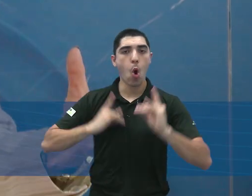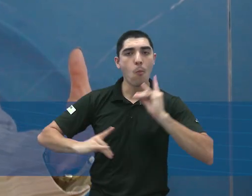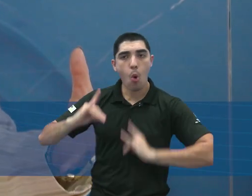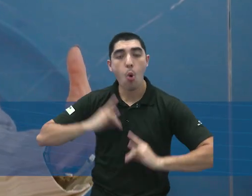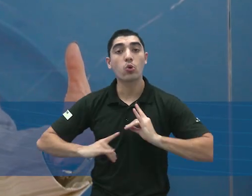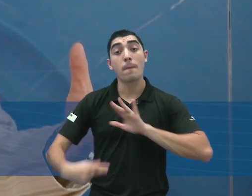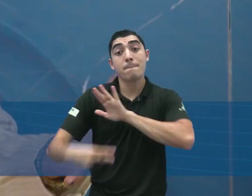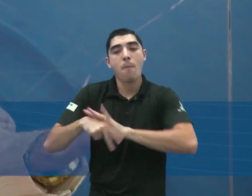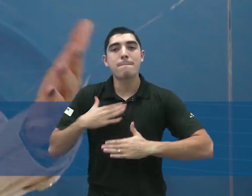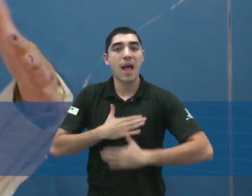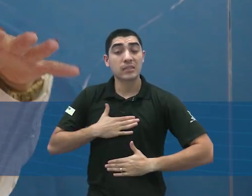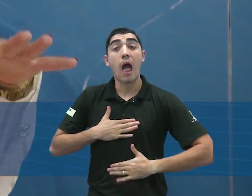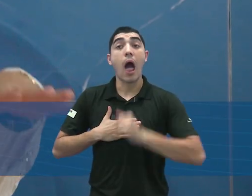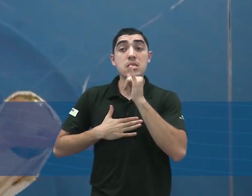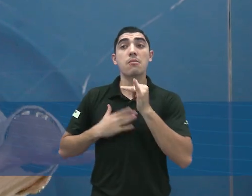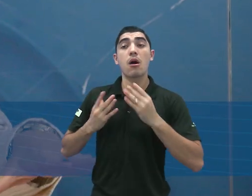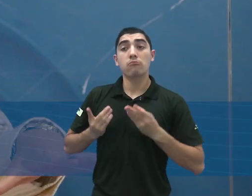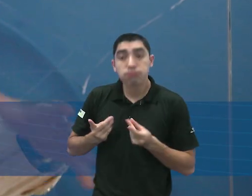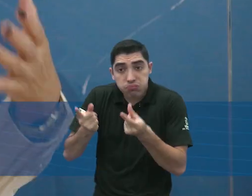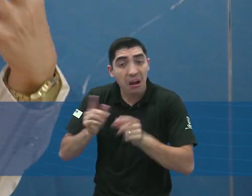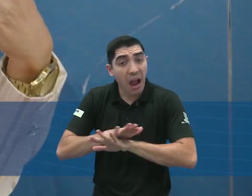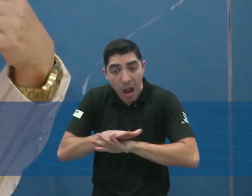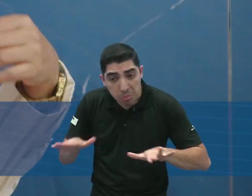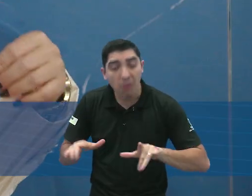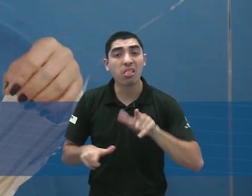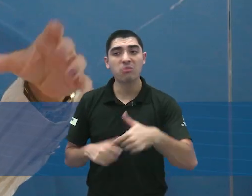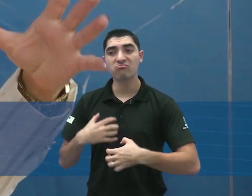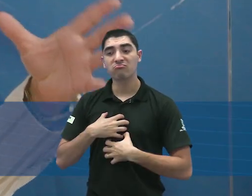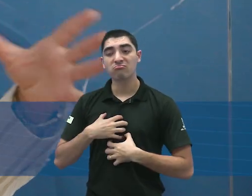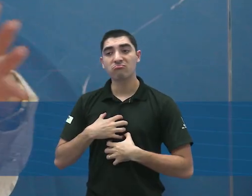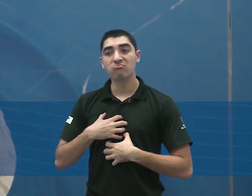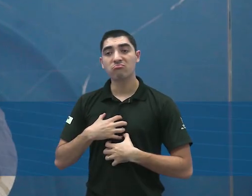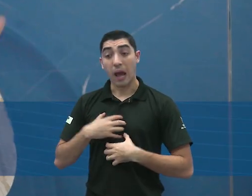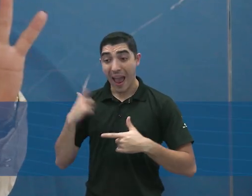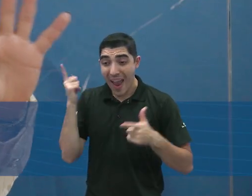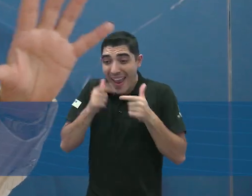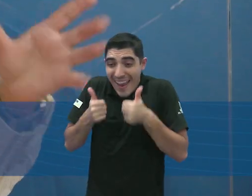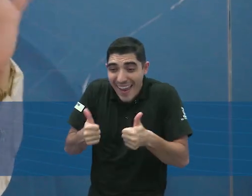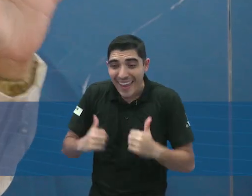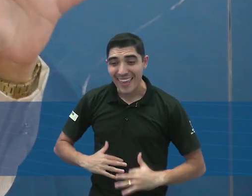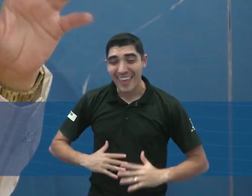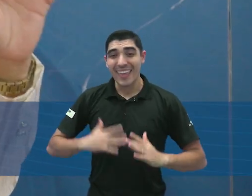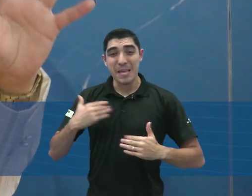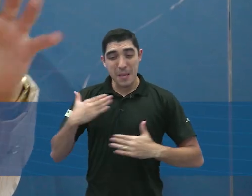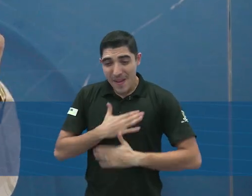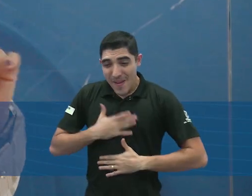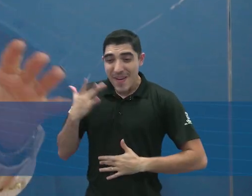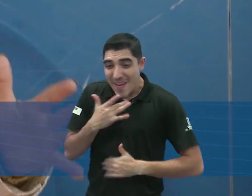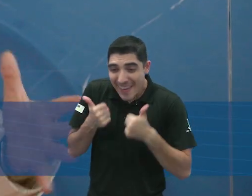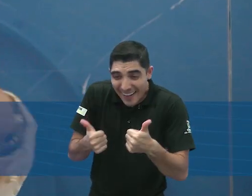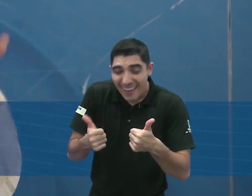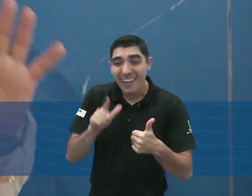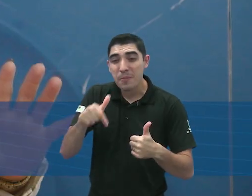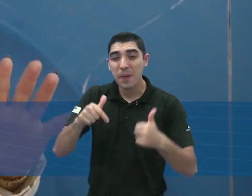ele passa, é como se você tivesse uma baixa, né? Você até fica um pouco assim, já realizei, agora já cheguei no meu prazer, naquilo que eu queria, como